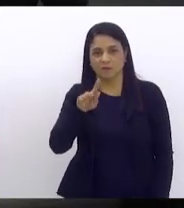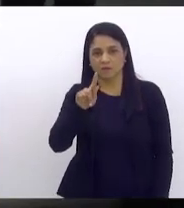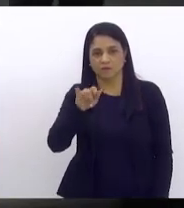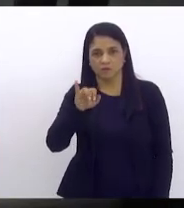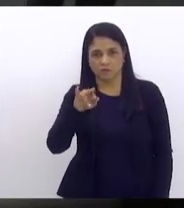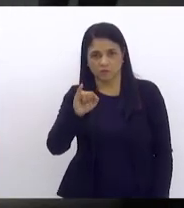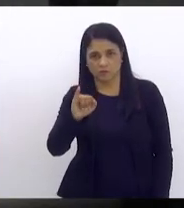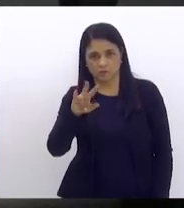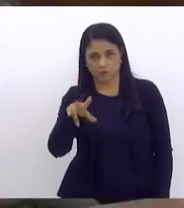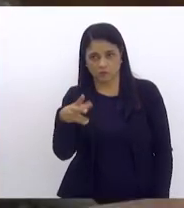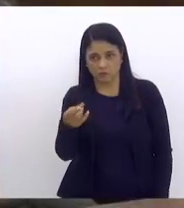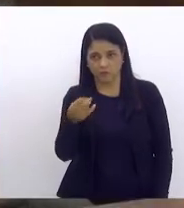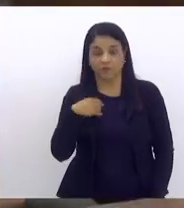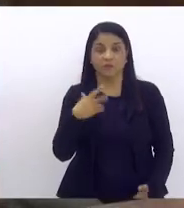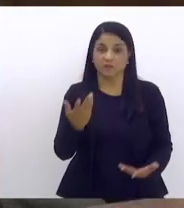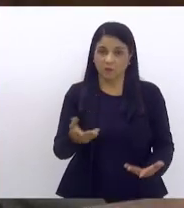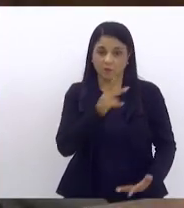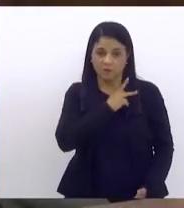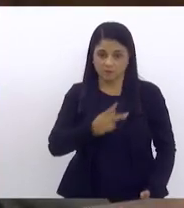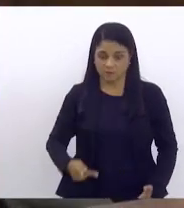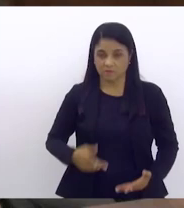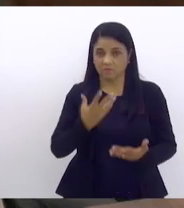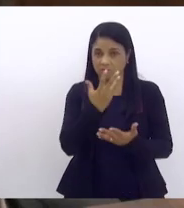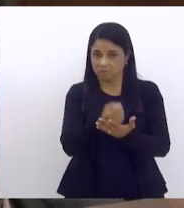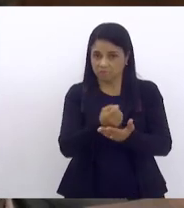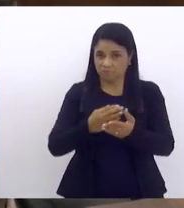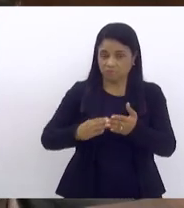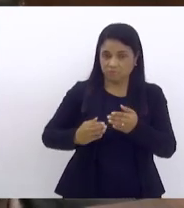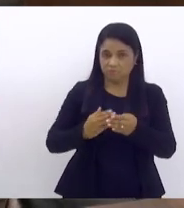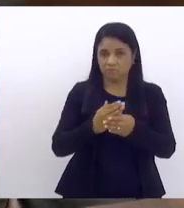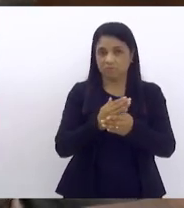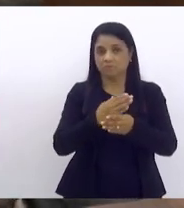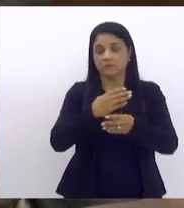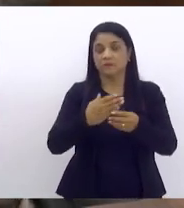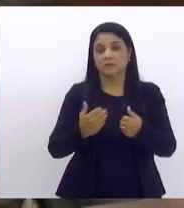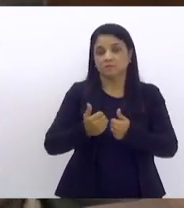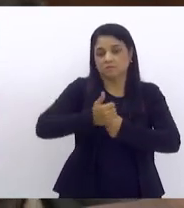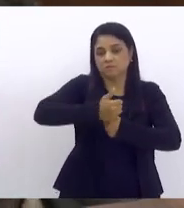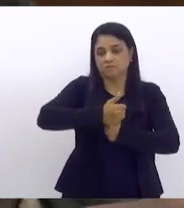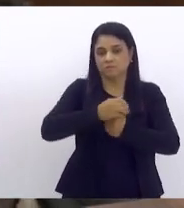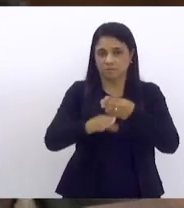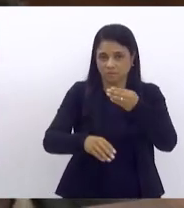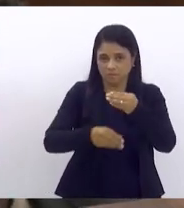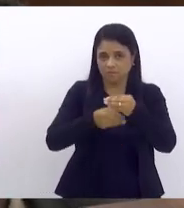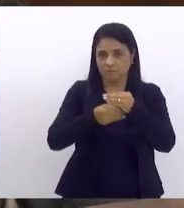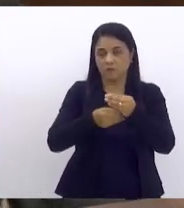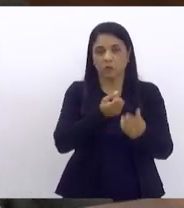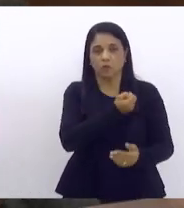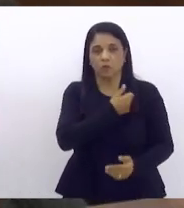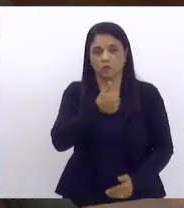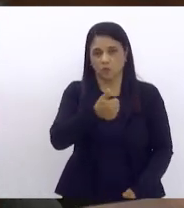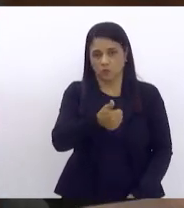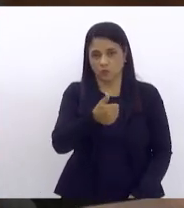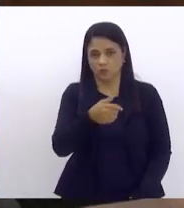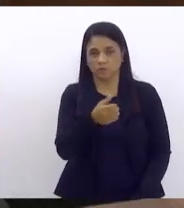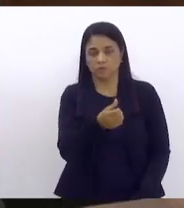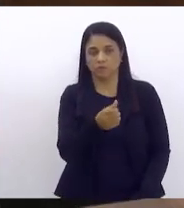presidente, o parecer é favorável com subemenda aglutinativa às emendas de números 1 e